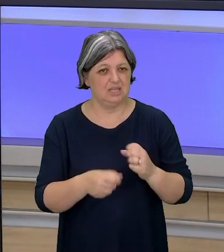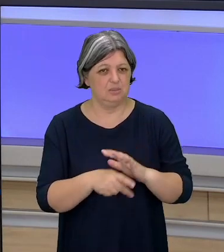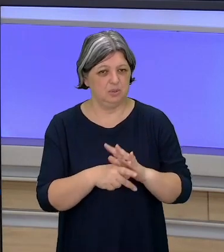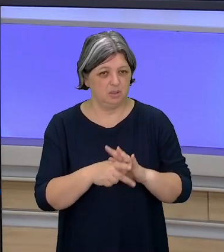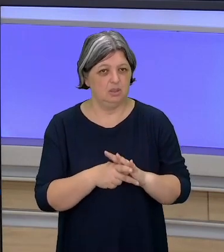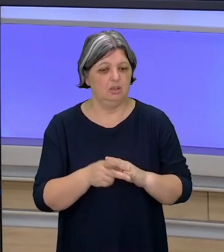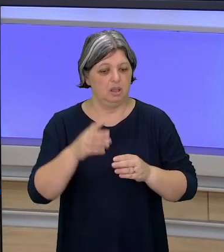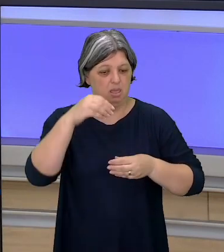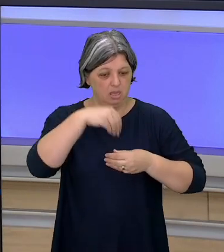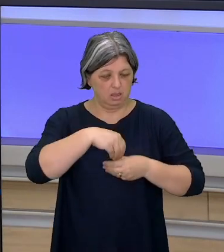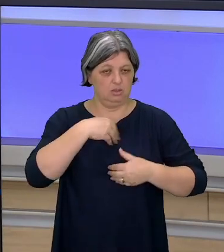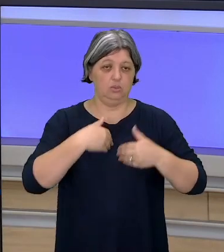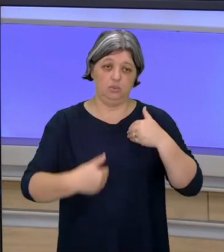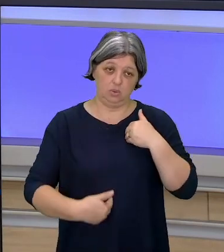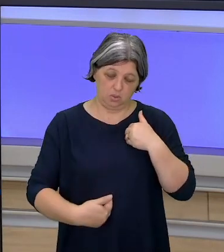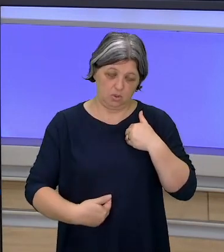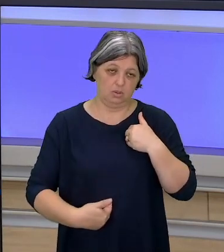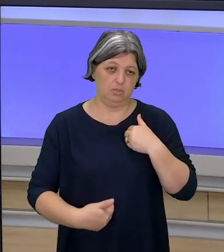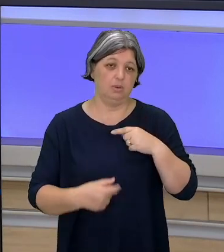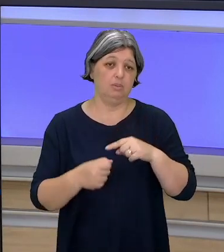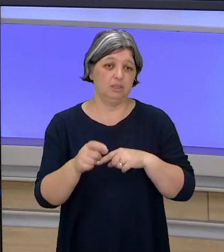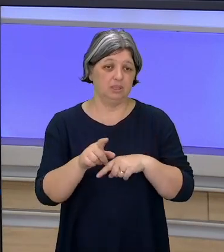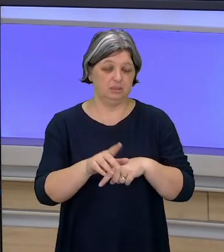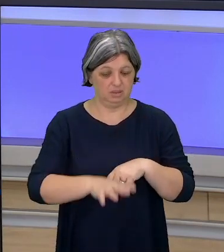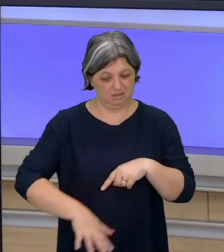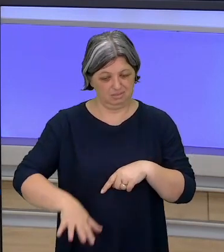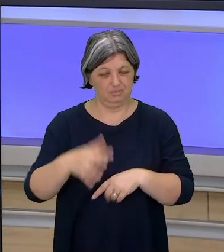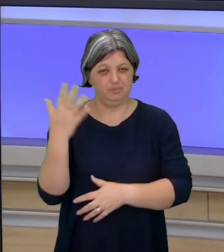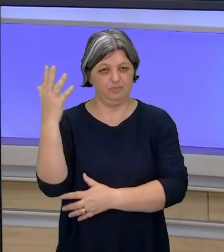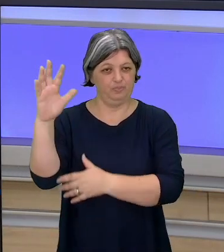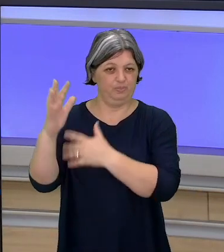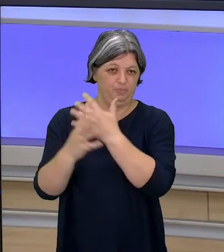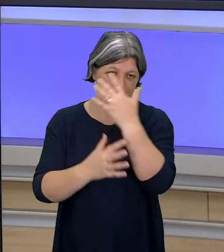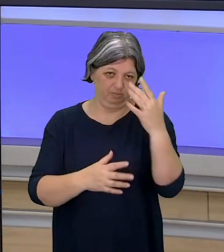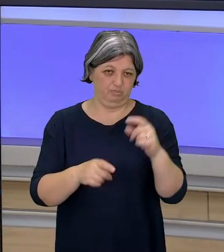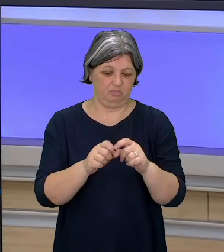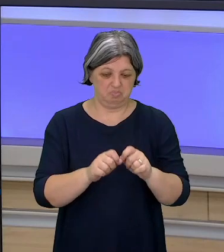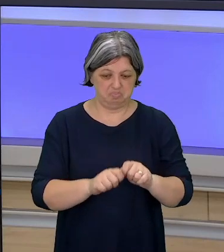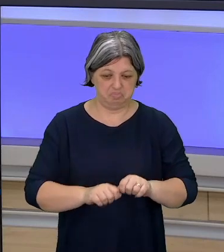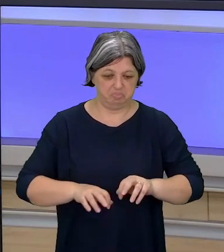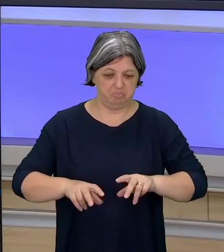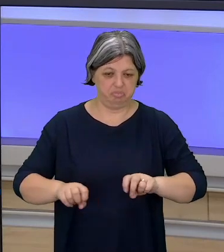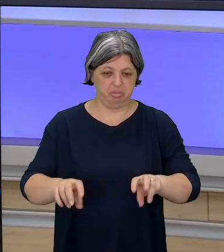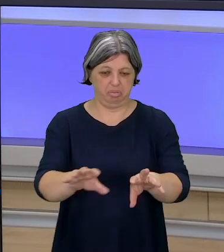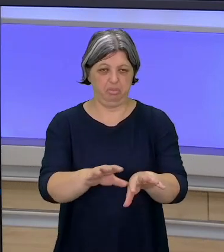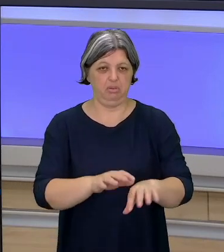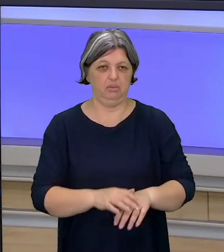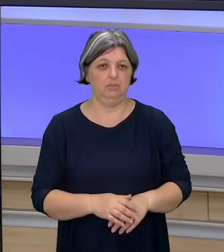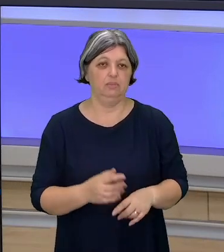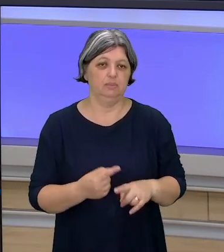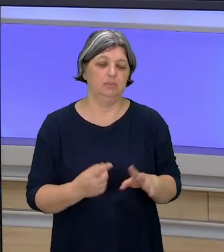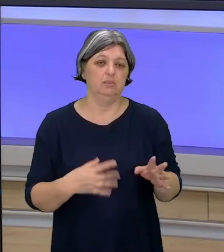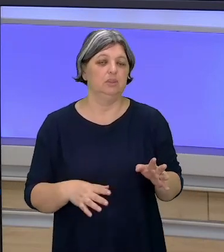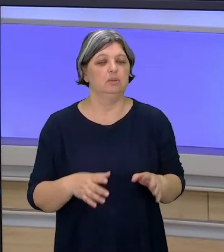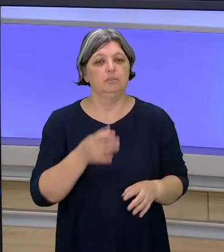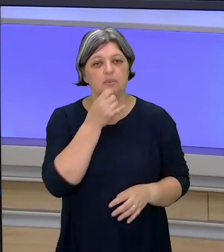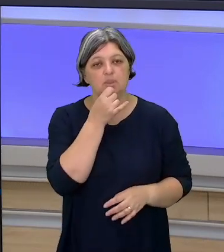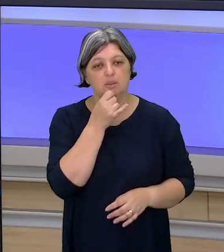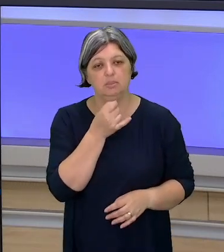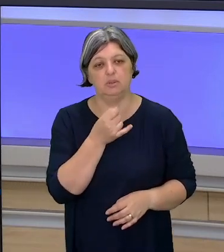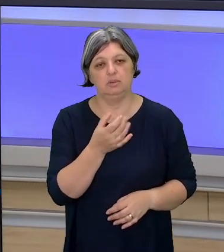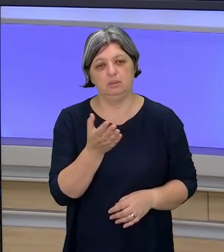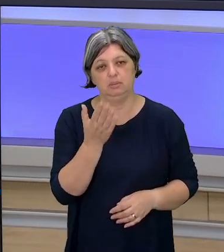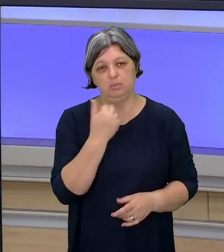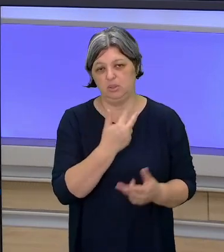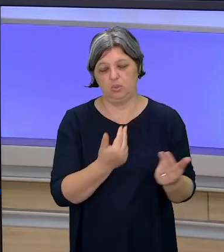corpo. Não só no corpo, mas no meio ambiente. Então, não é aquela questão de tipo, mano, firmeza, ingerir algo que não